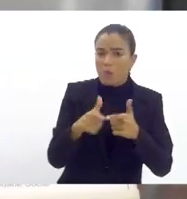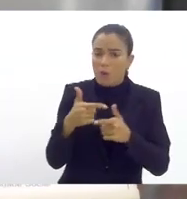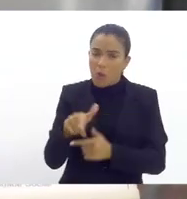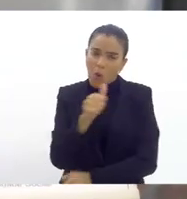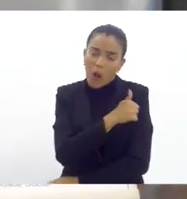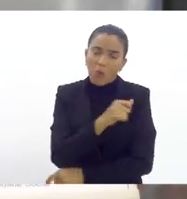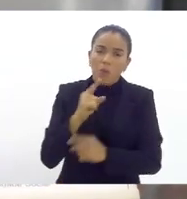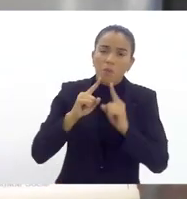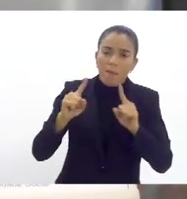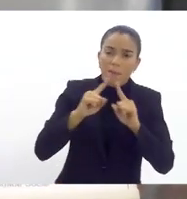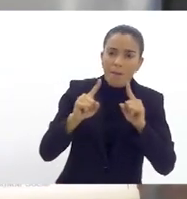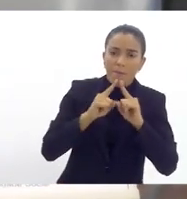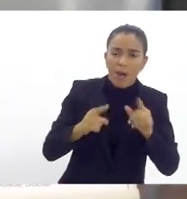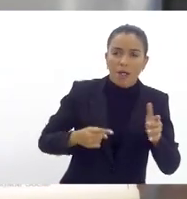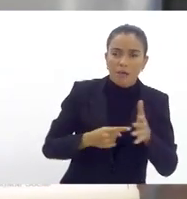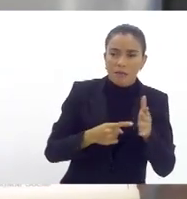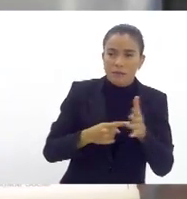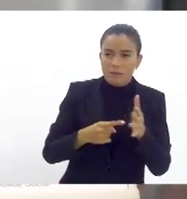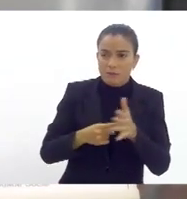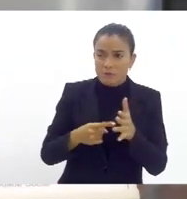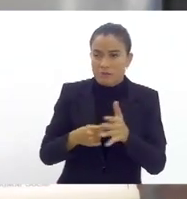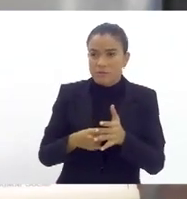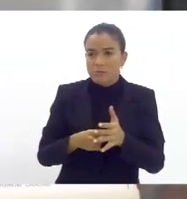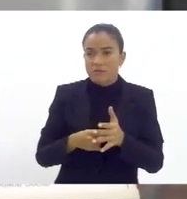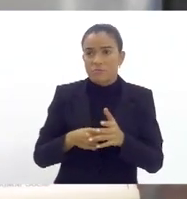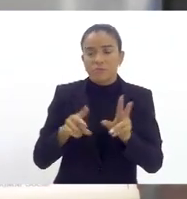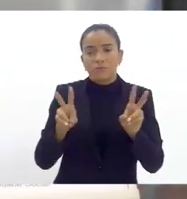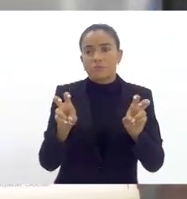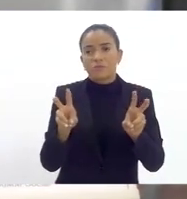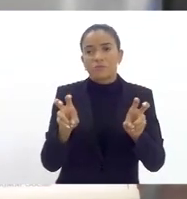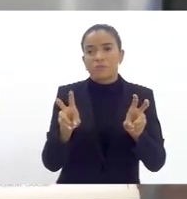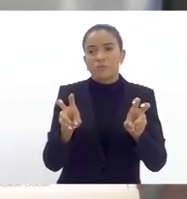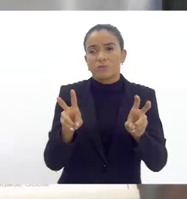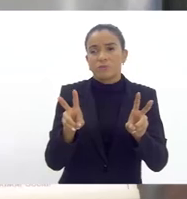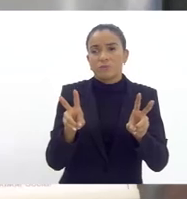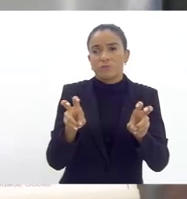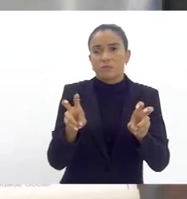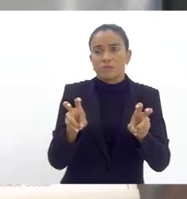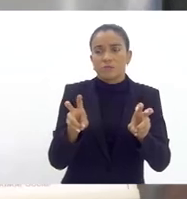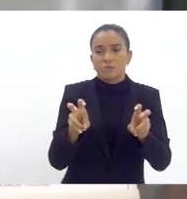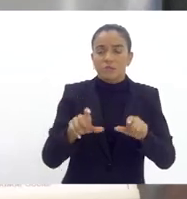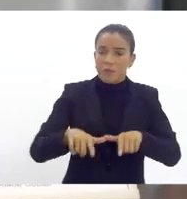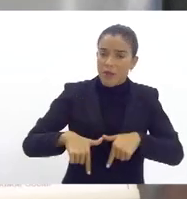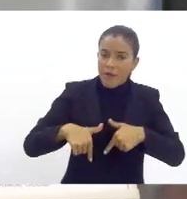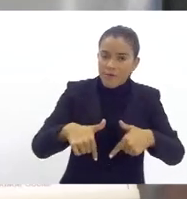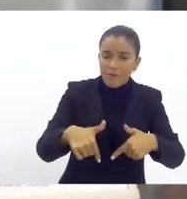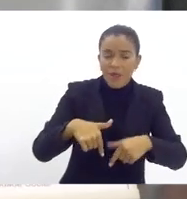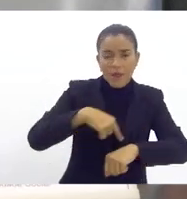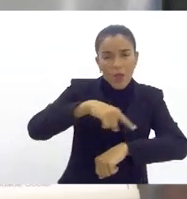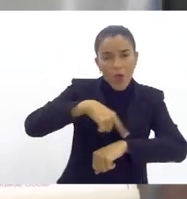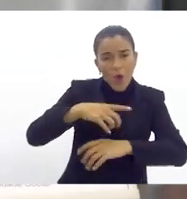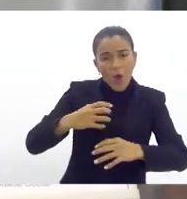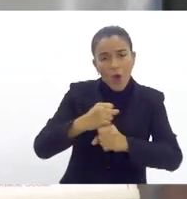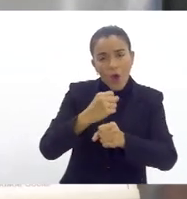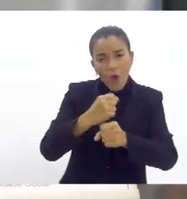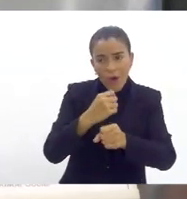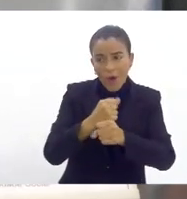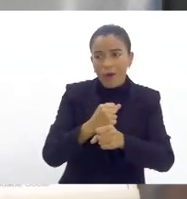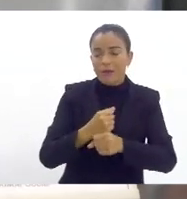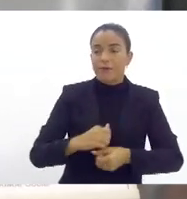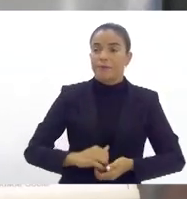alunos vêm relatando no máximo em termos de efetividade das horas